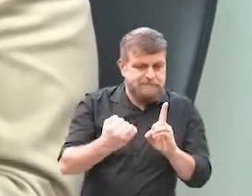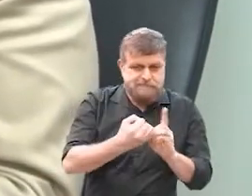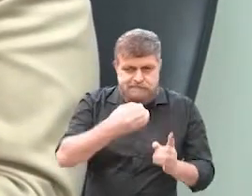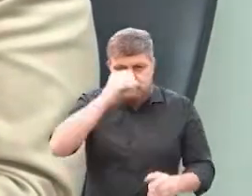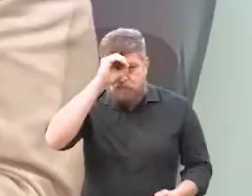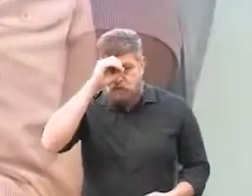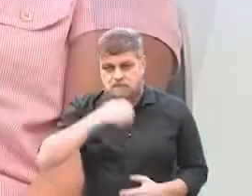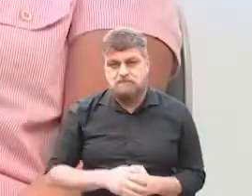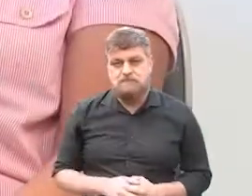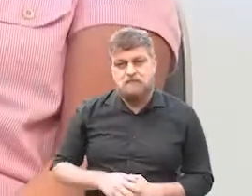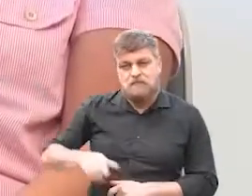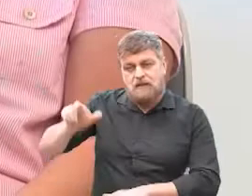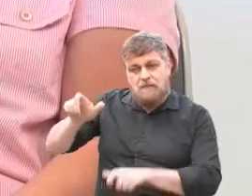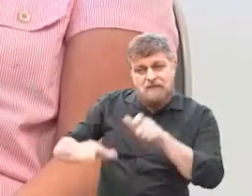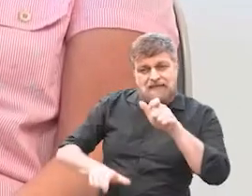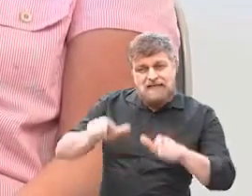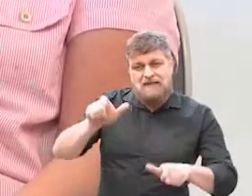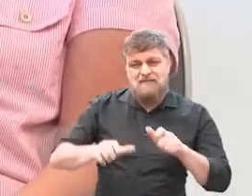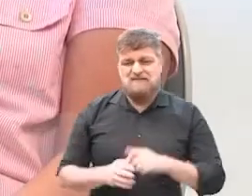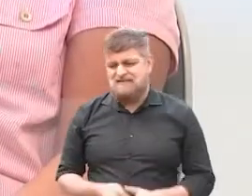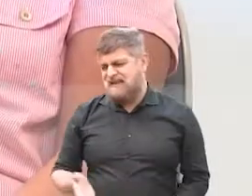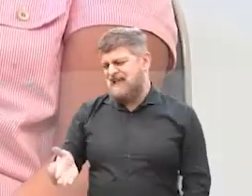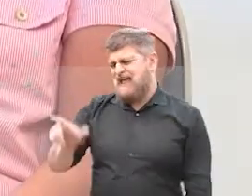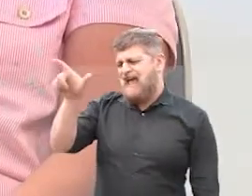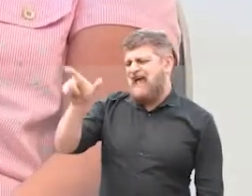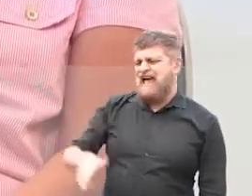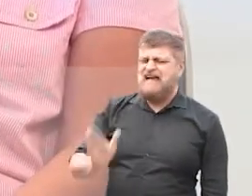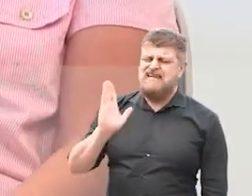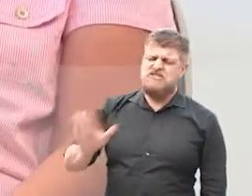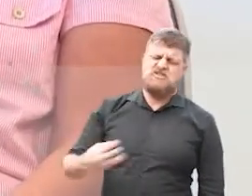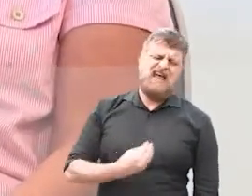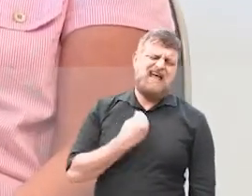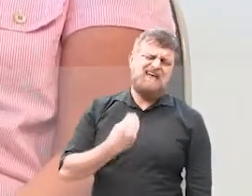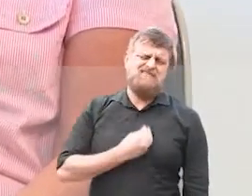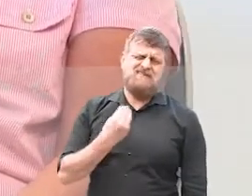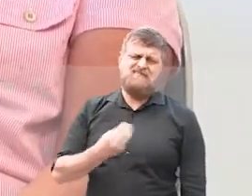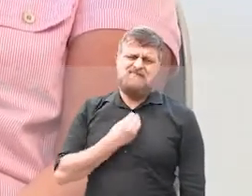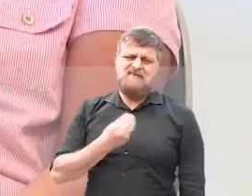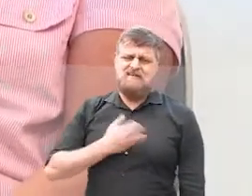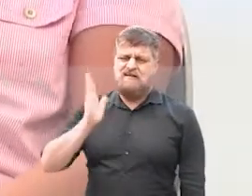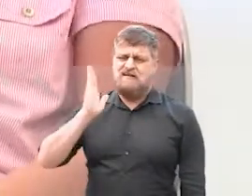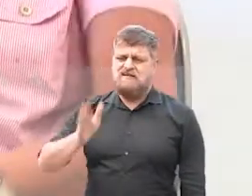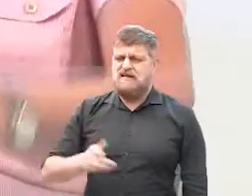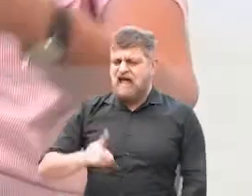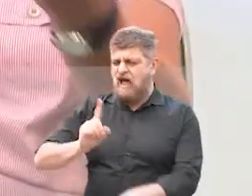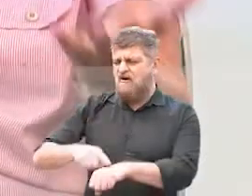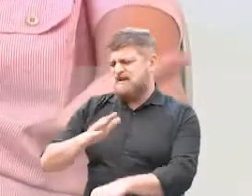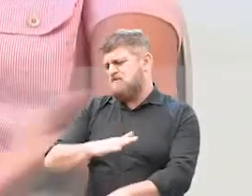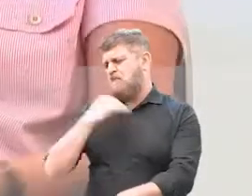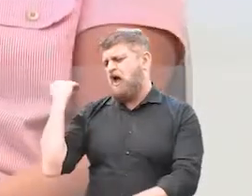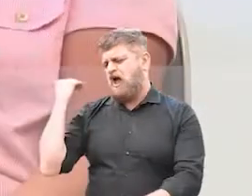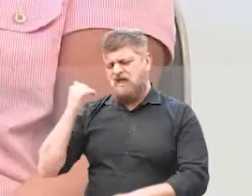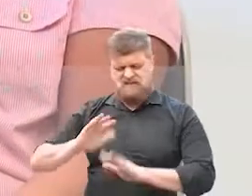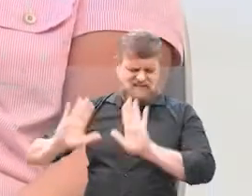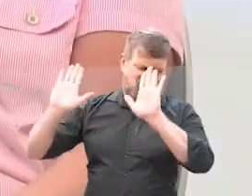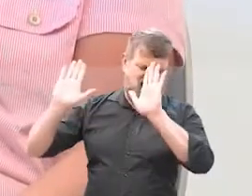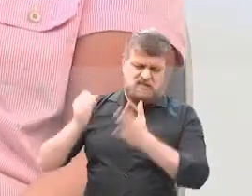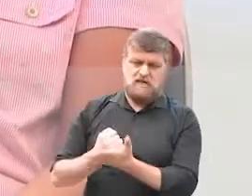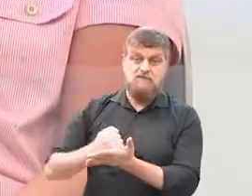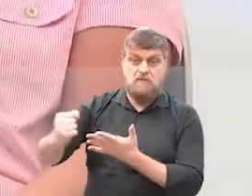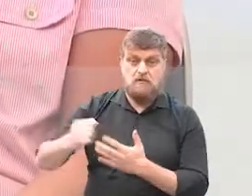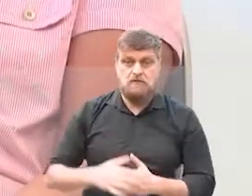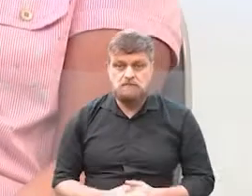de explicação sobre isso. Muitas pessoas que dizem, a pessoa já viveu muito, né? Já está na hora de partir,